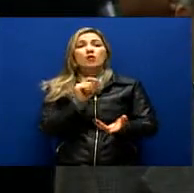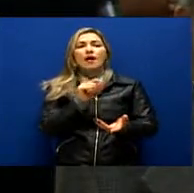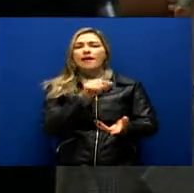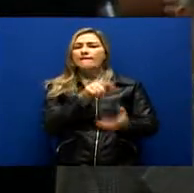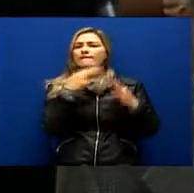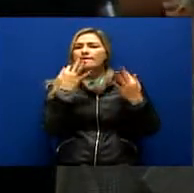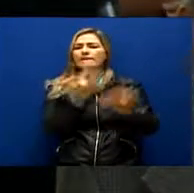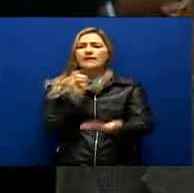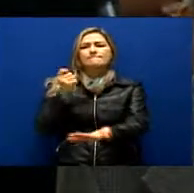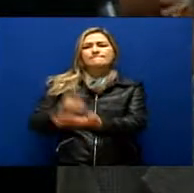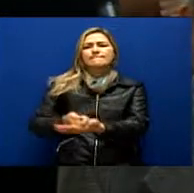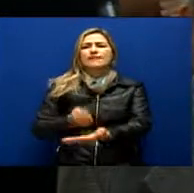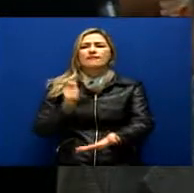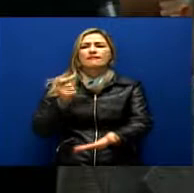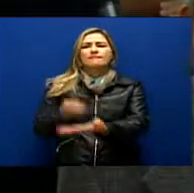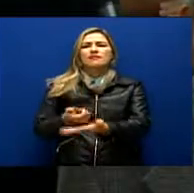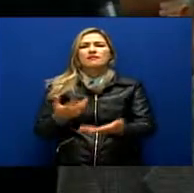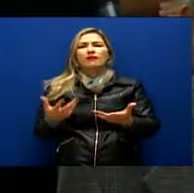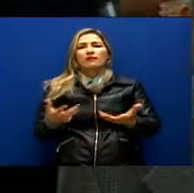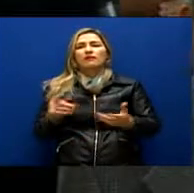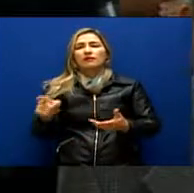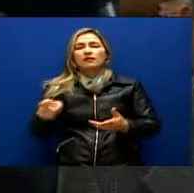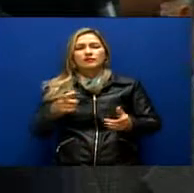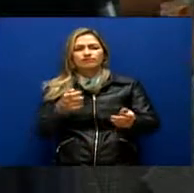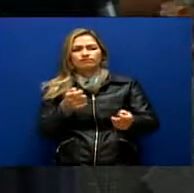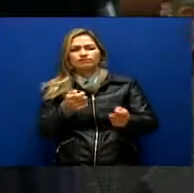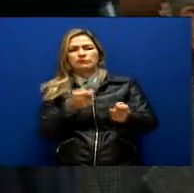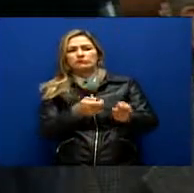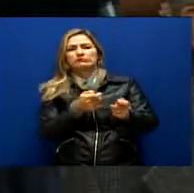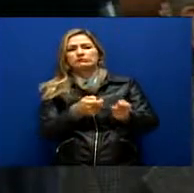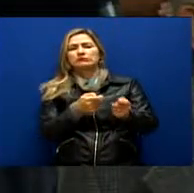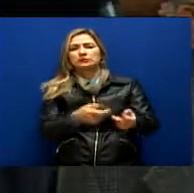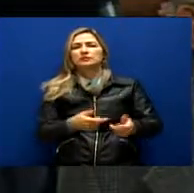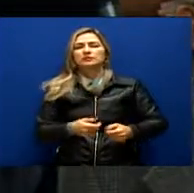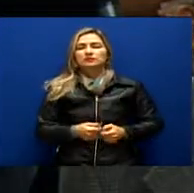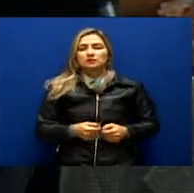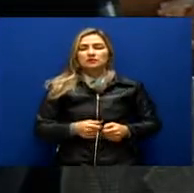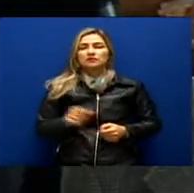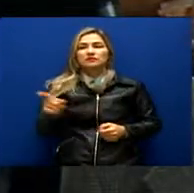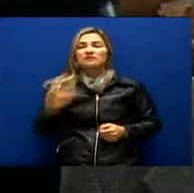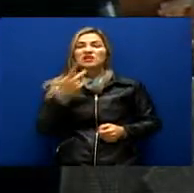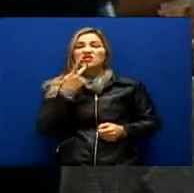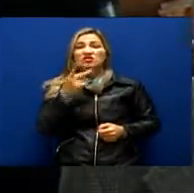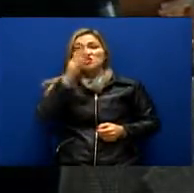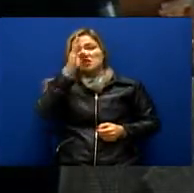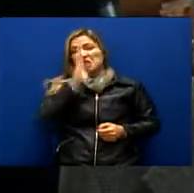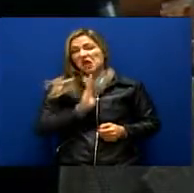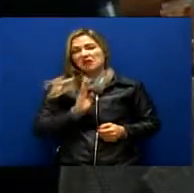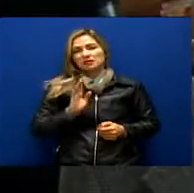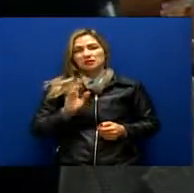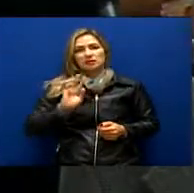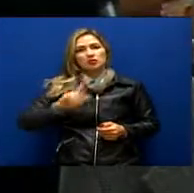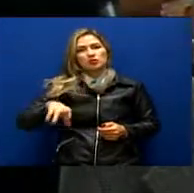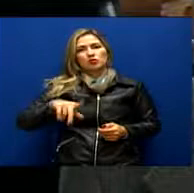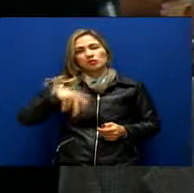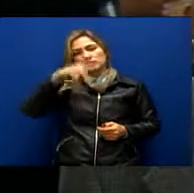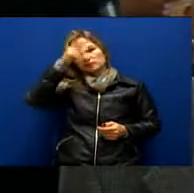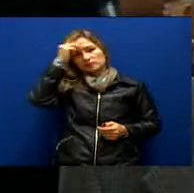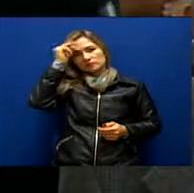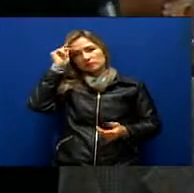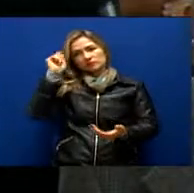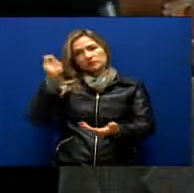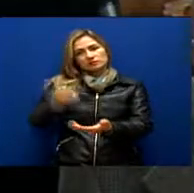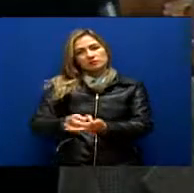porque não é gratuito. Fala gratuito, mas a prefeitura paga. Então, senhor presidente, o senhor está de parabéns